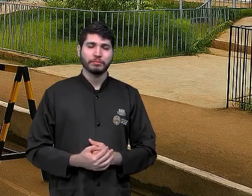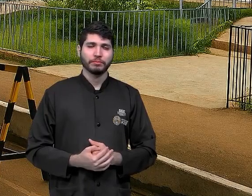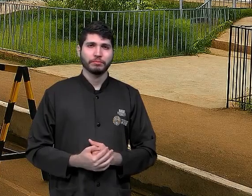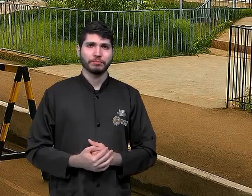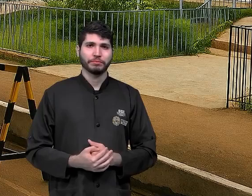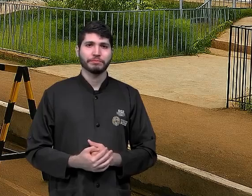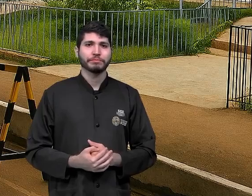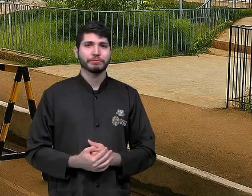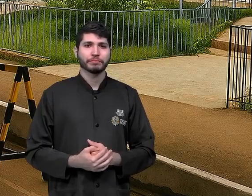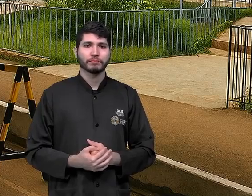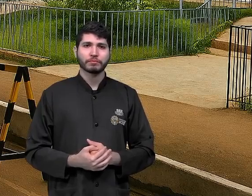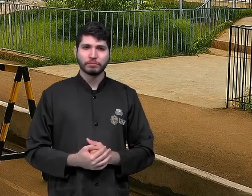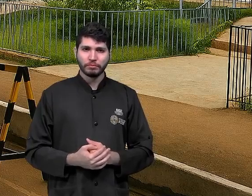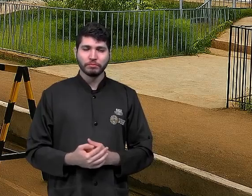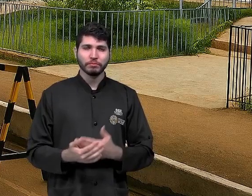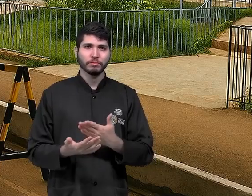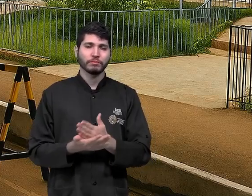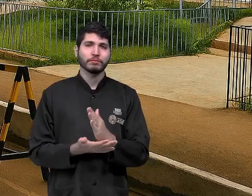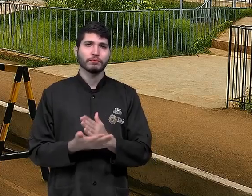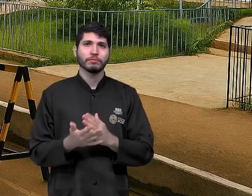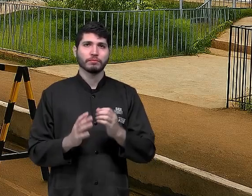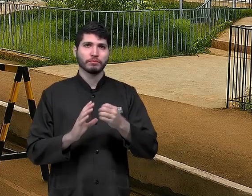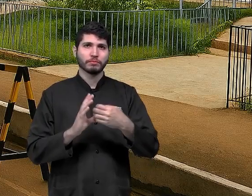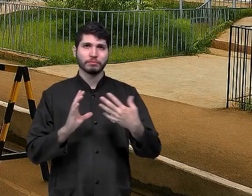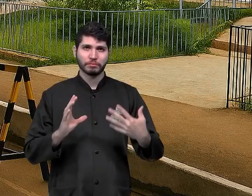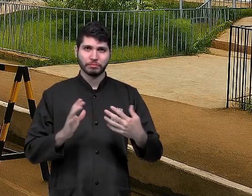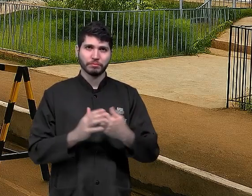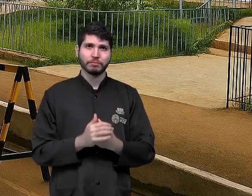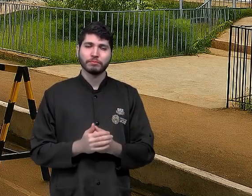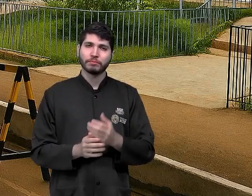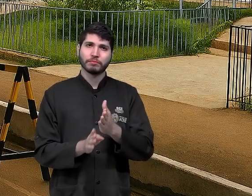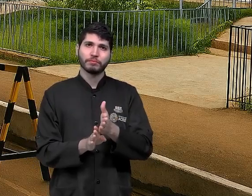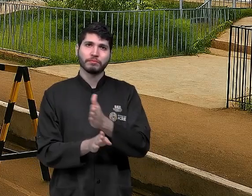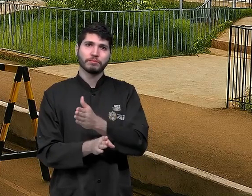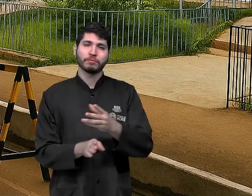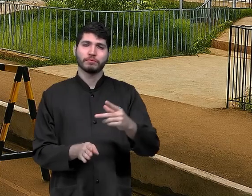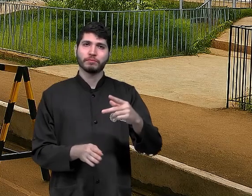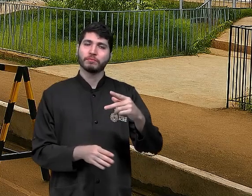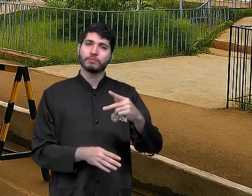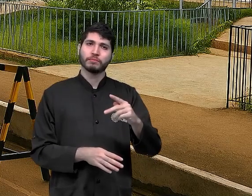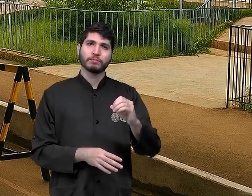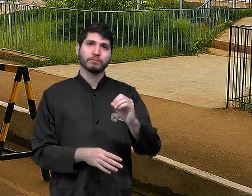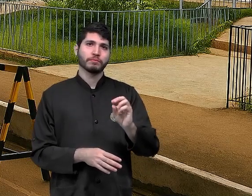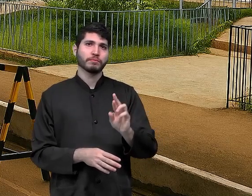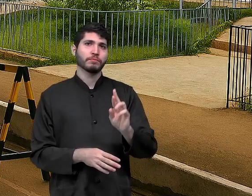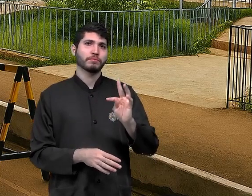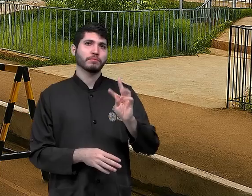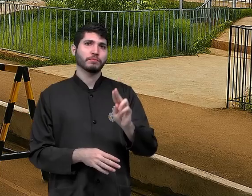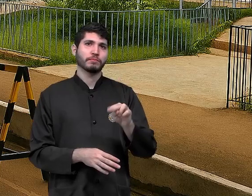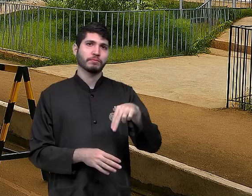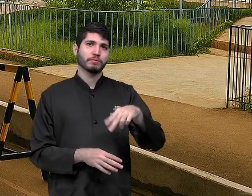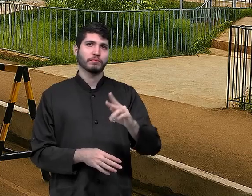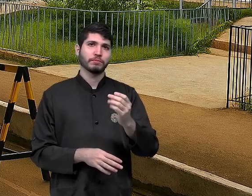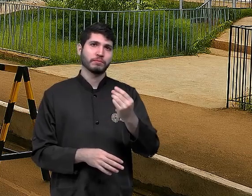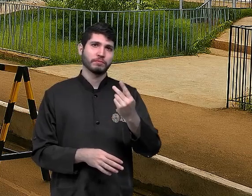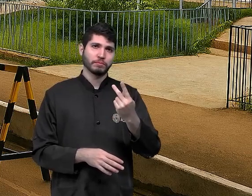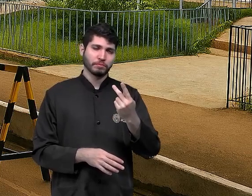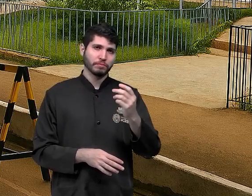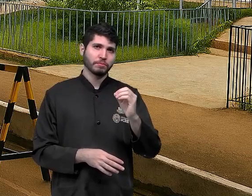algumas características do portunhol fronteiriço. Aí eu já havia falado, a hibridação linguística, que é